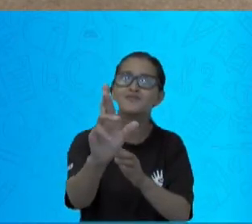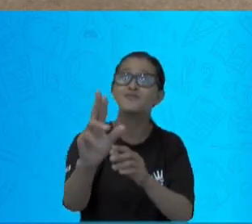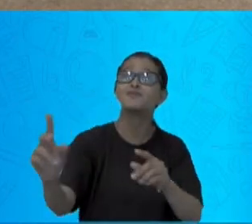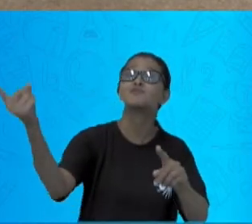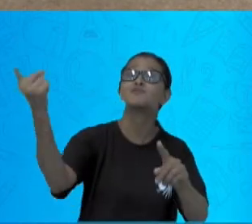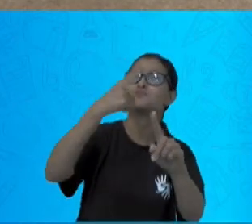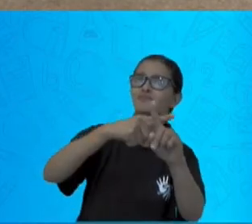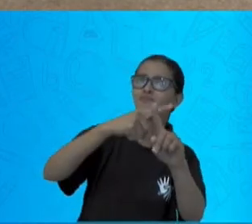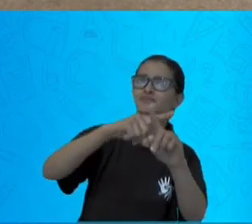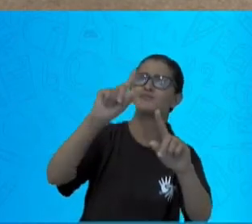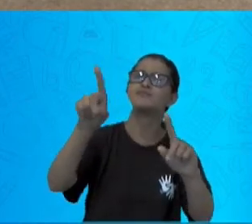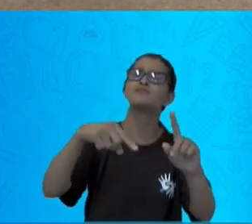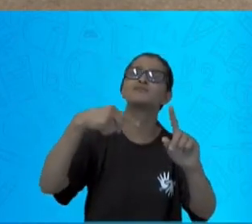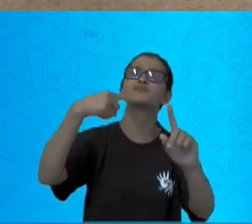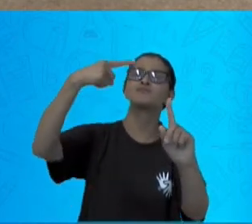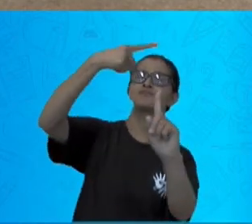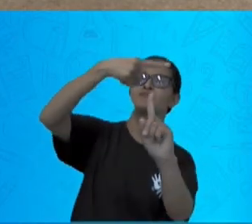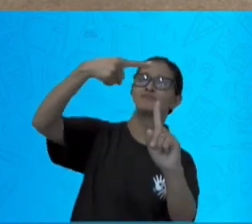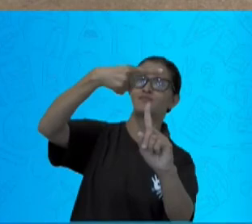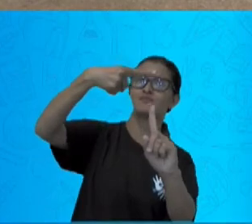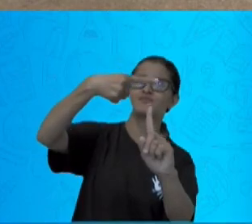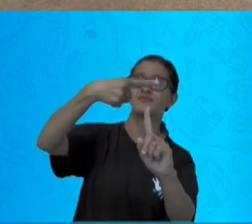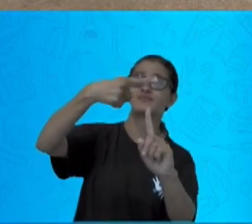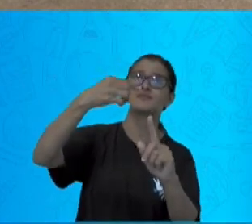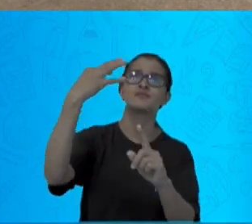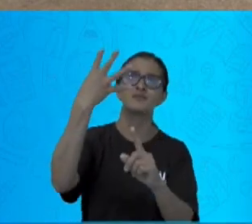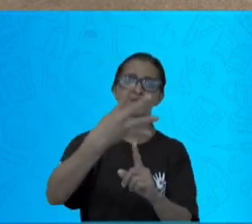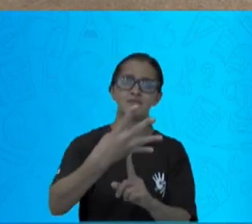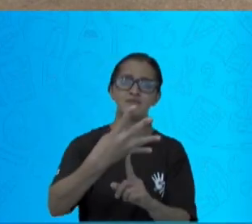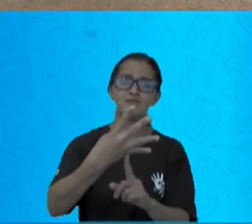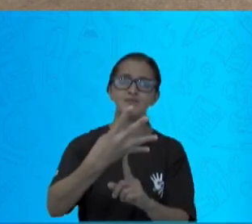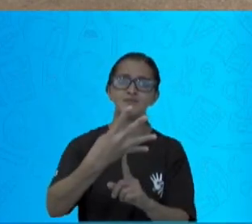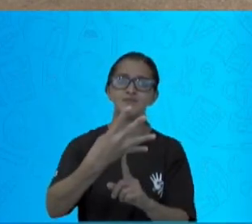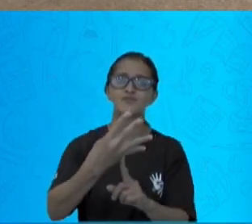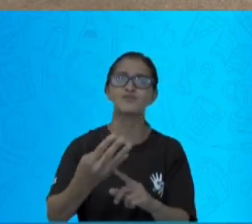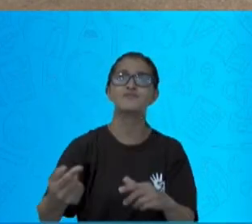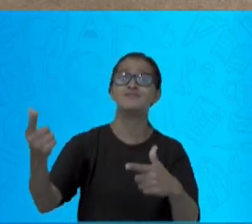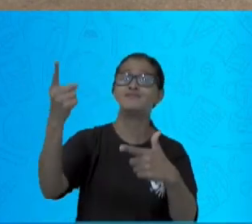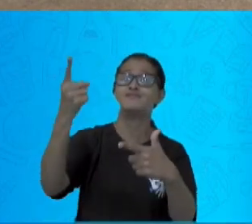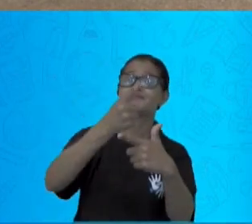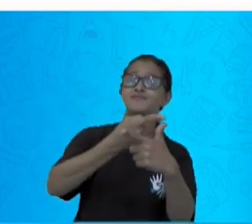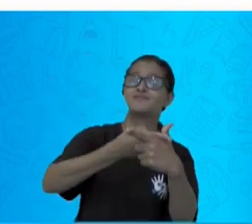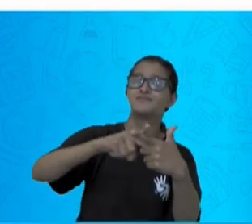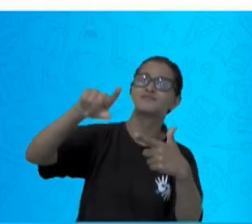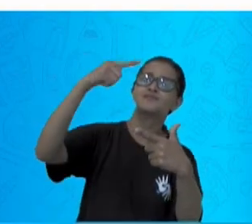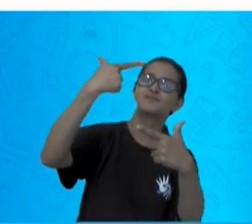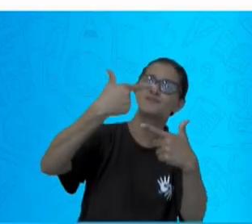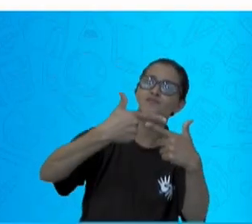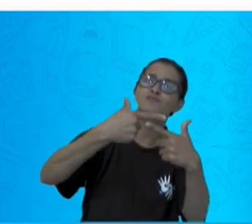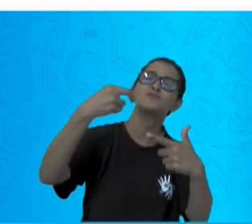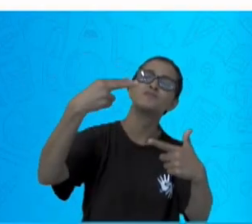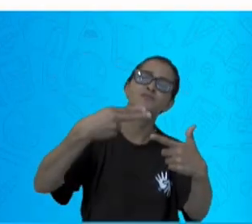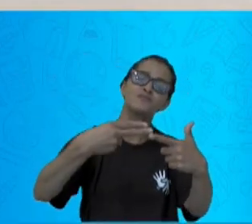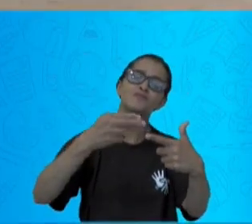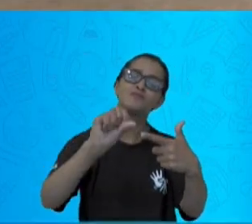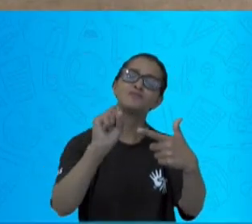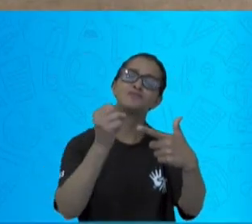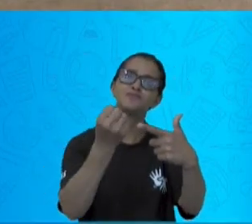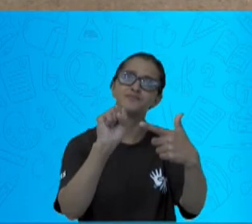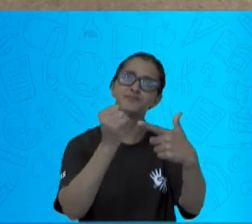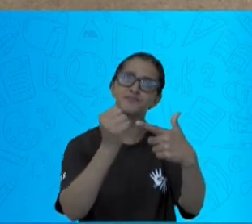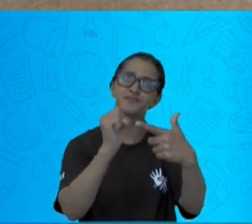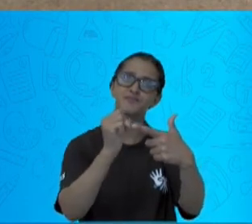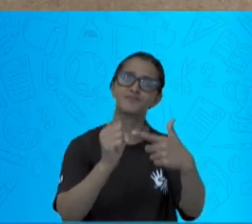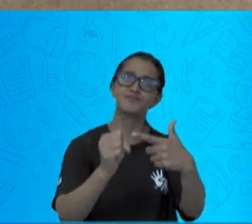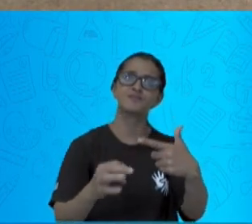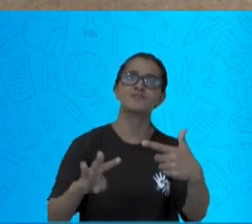seu numerador. Então, eu tenho 4 vezes 2, quanto que é? 8. 4